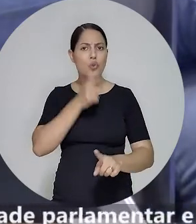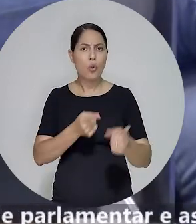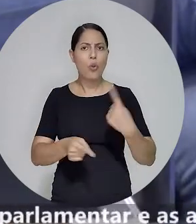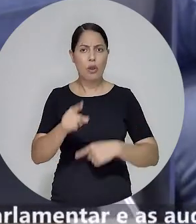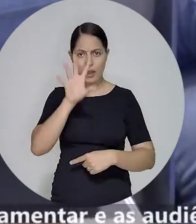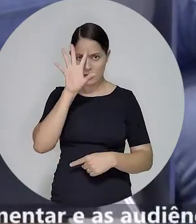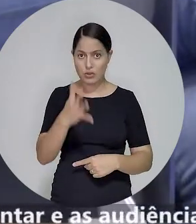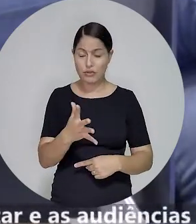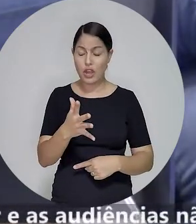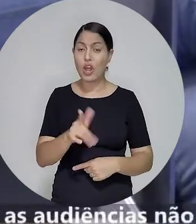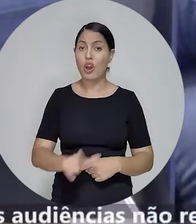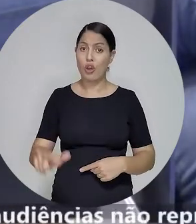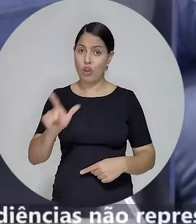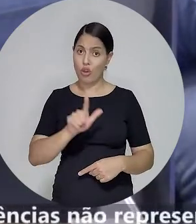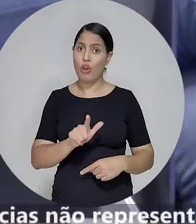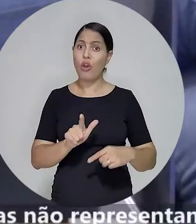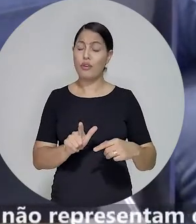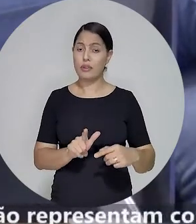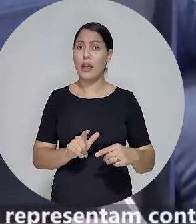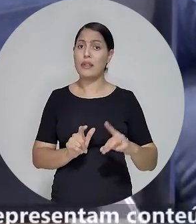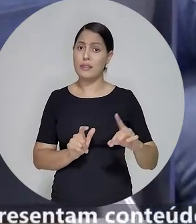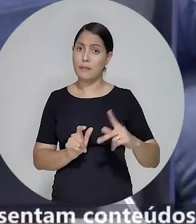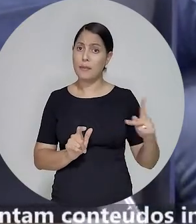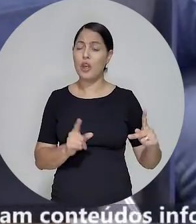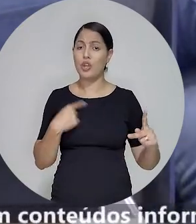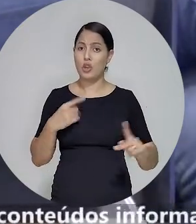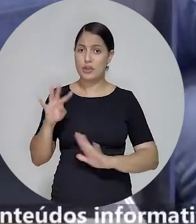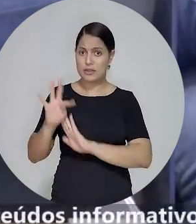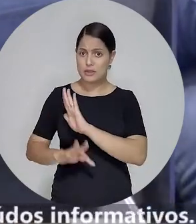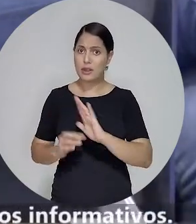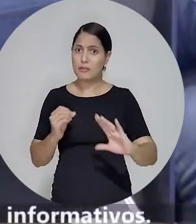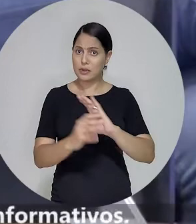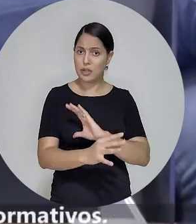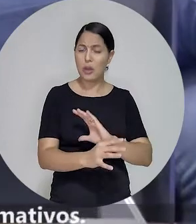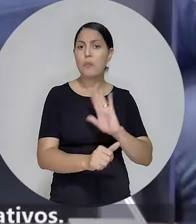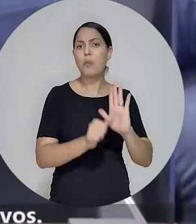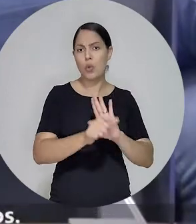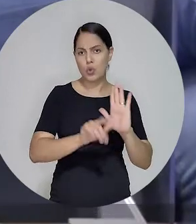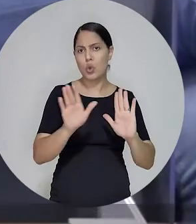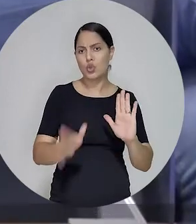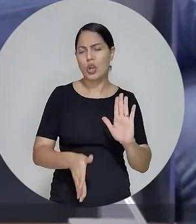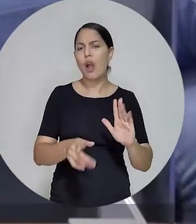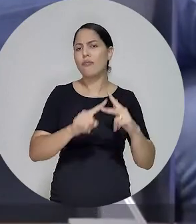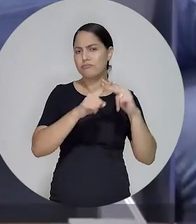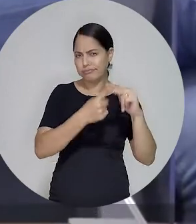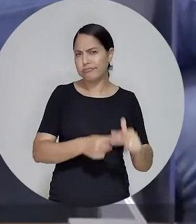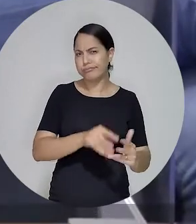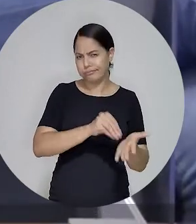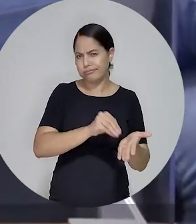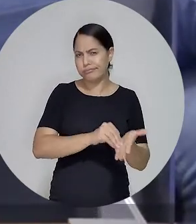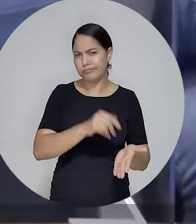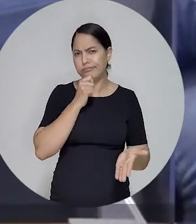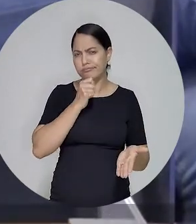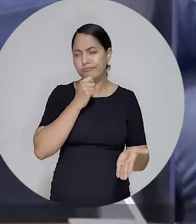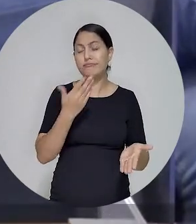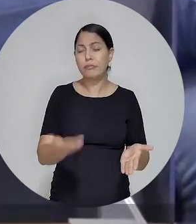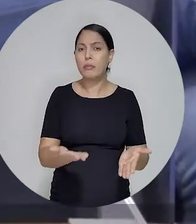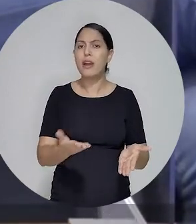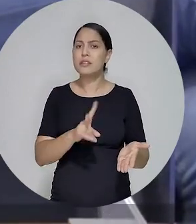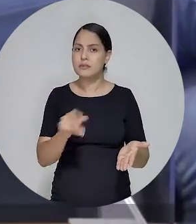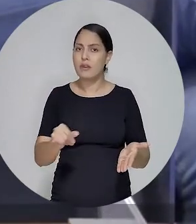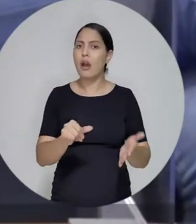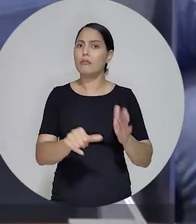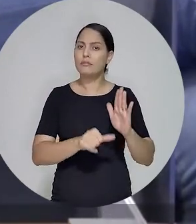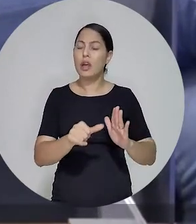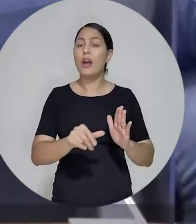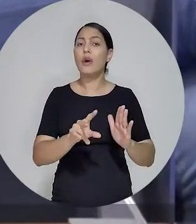que tivemos a sensibilidade de encaminhamento. Algumas coisas mudaram lá dentro, de acordo com o texto inicial que mandamos. Ajustes